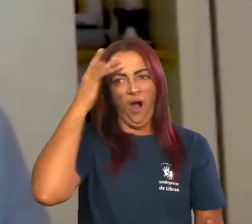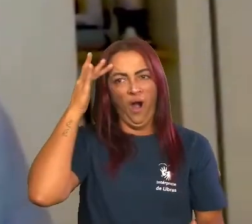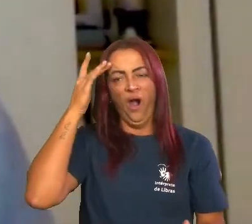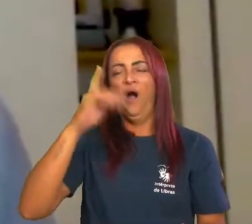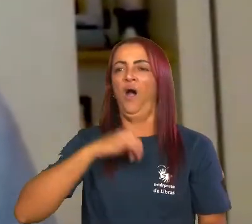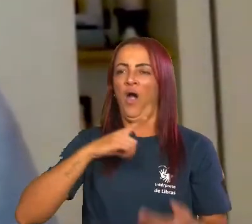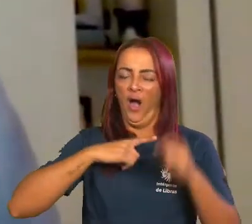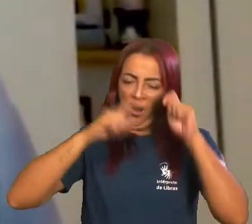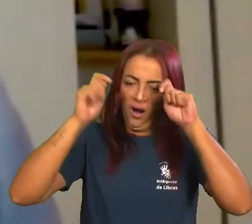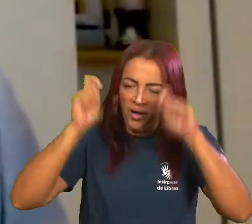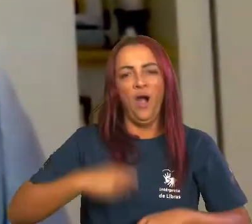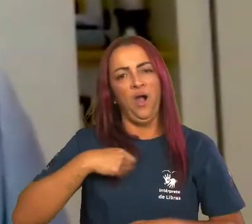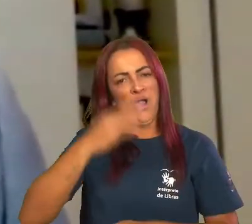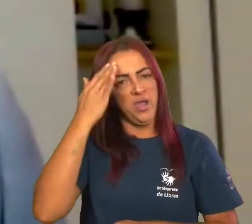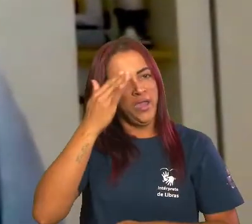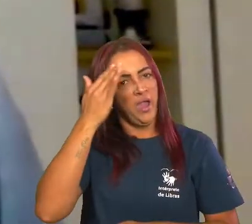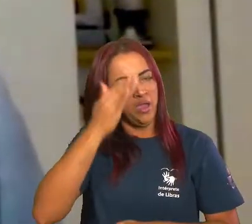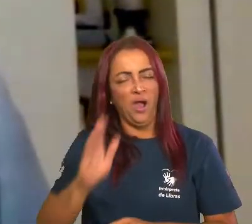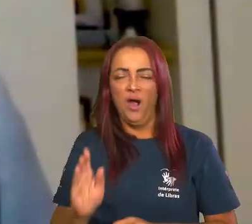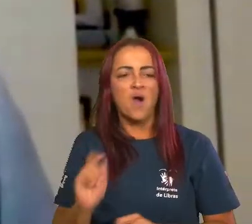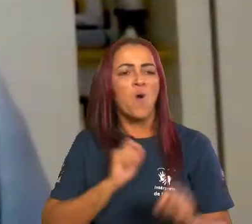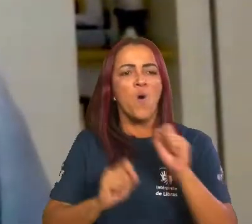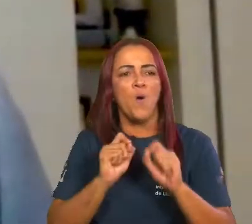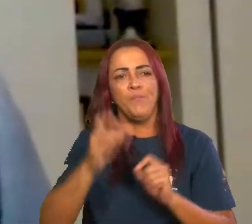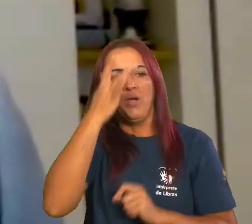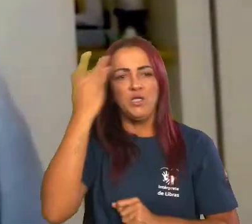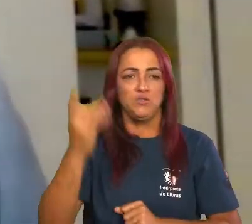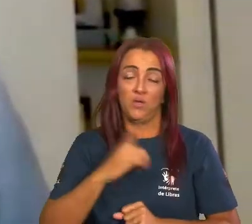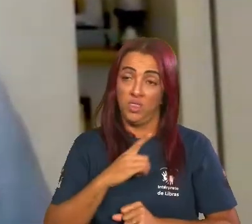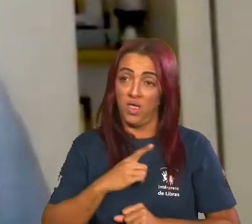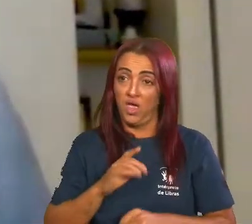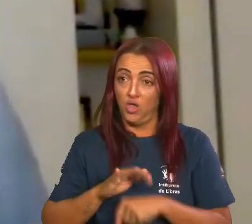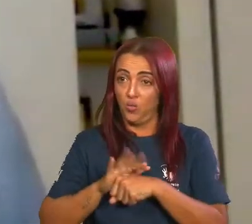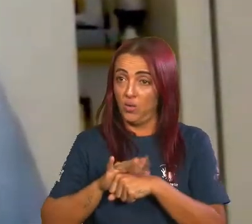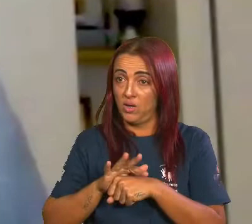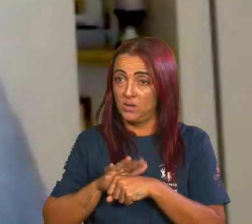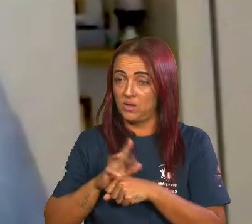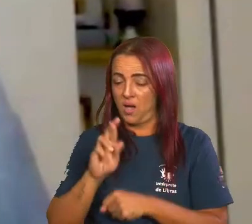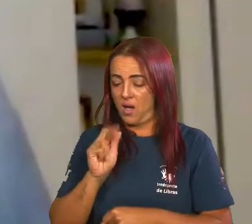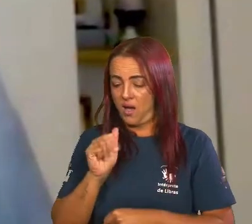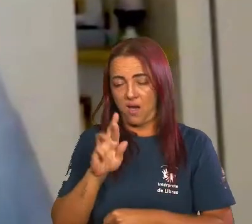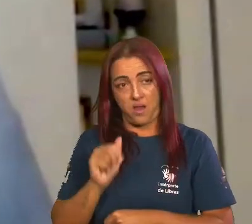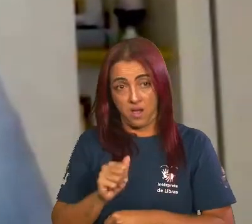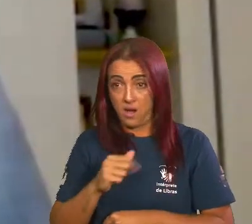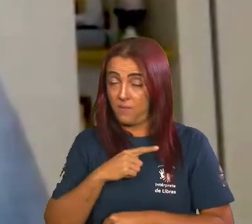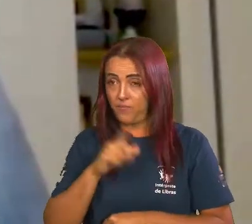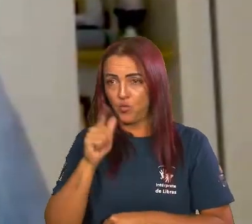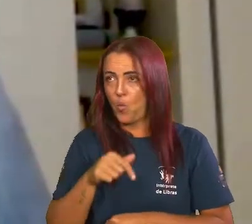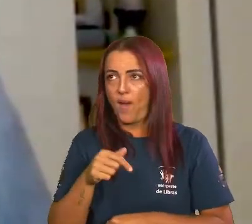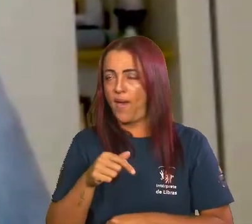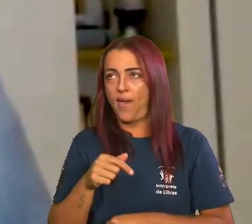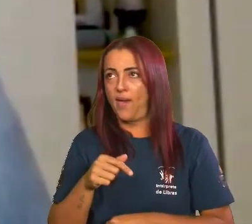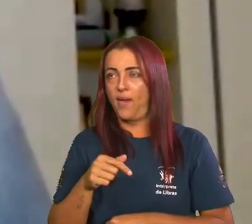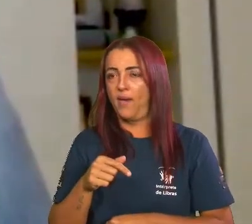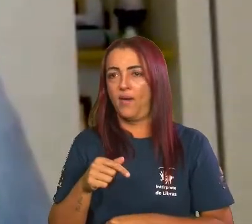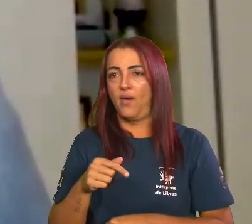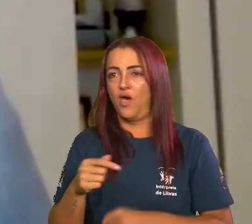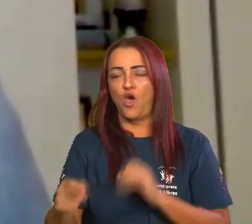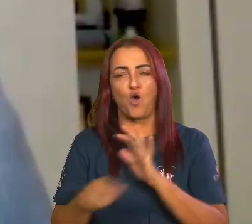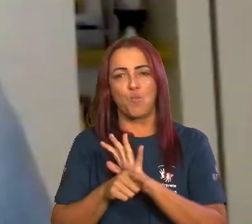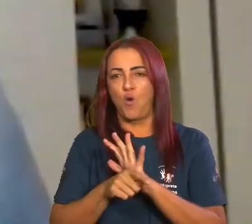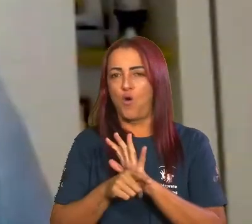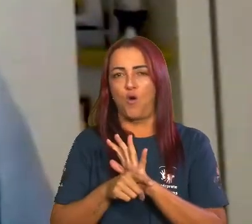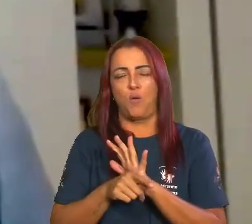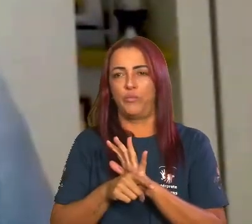pessoas e entender que uma pessoa ter uma doença rara não deve